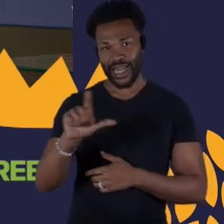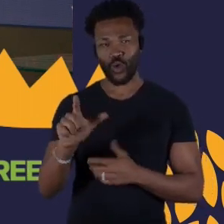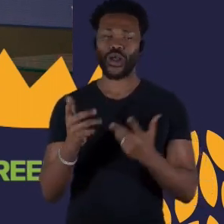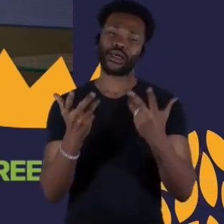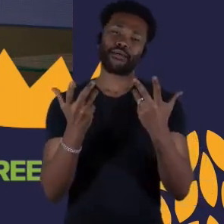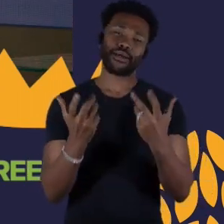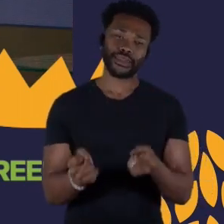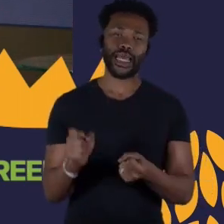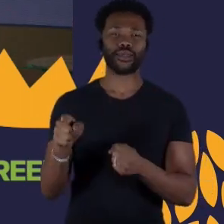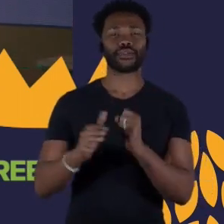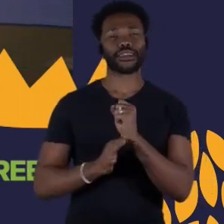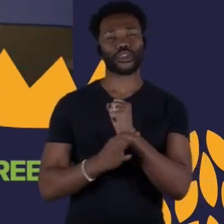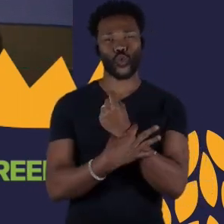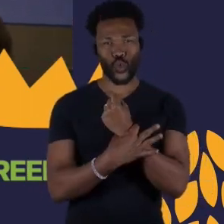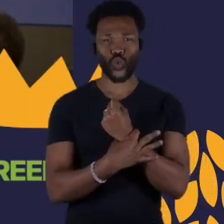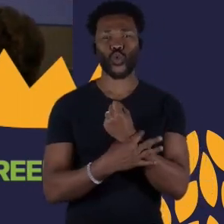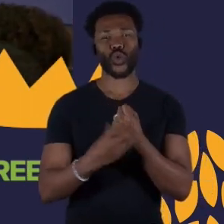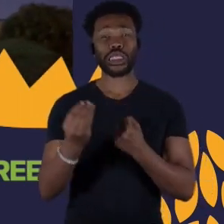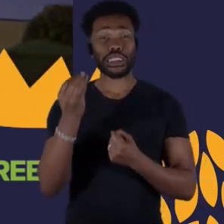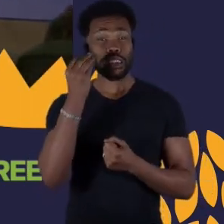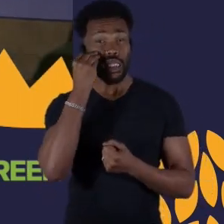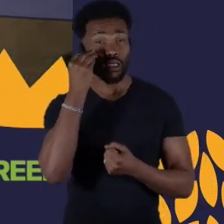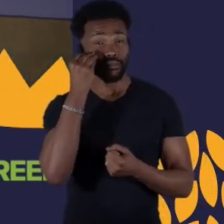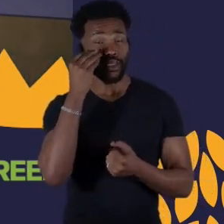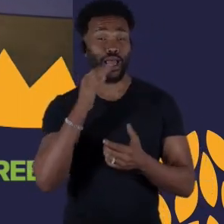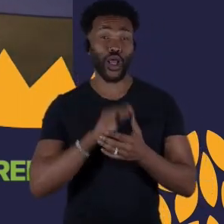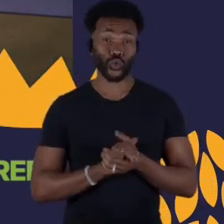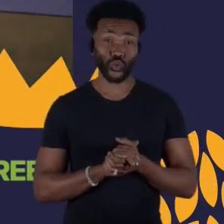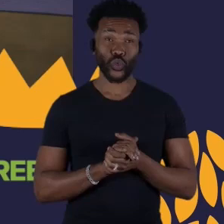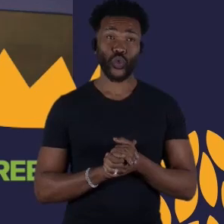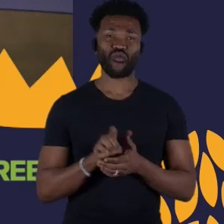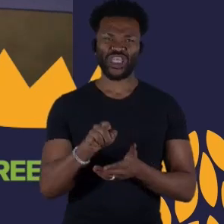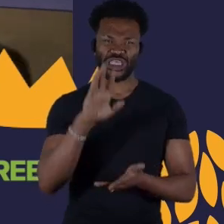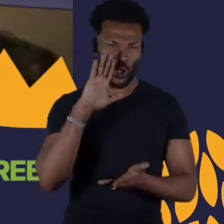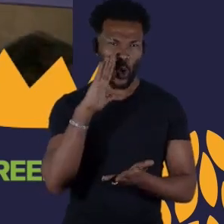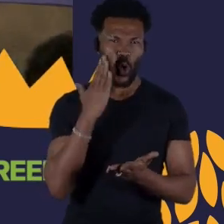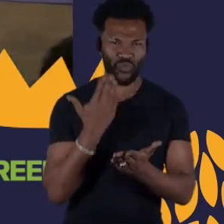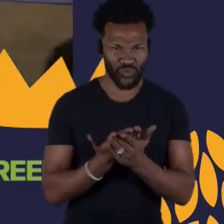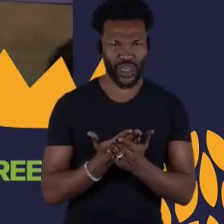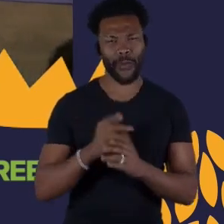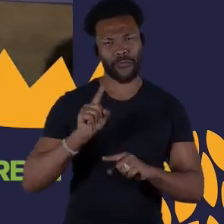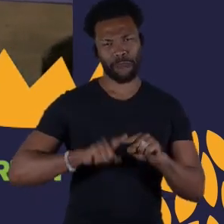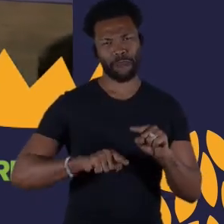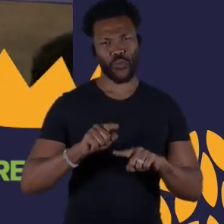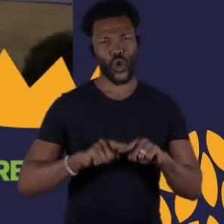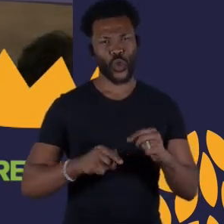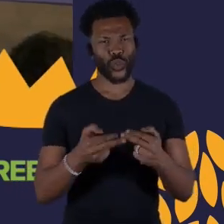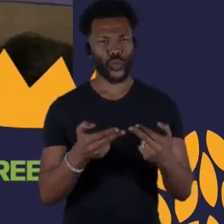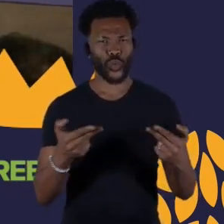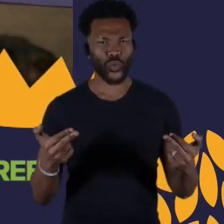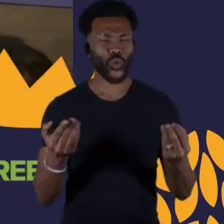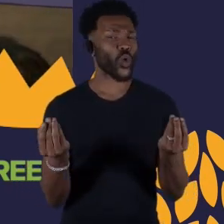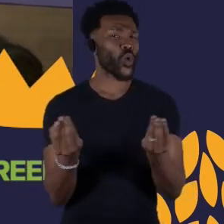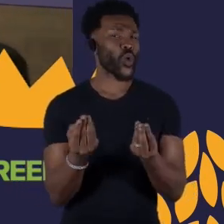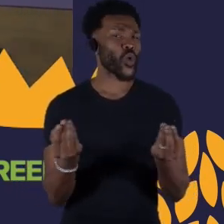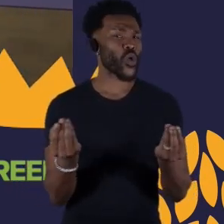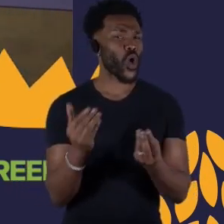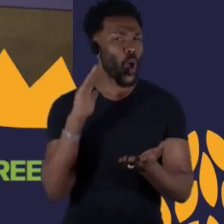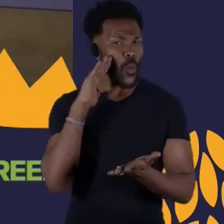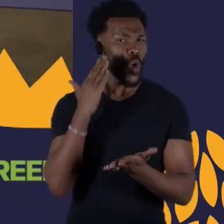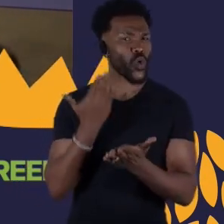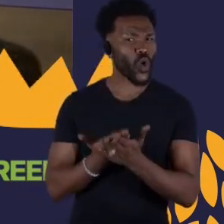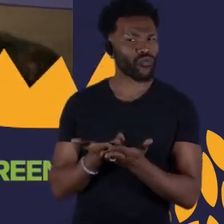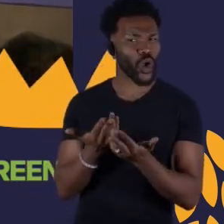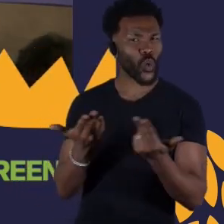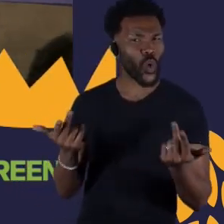aceitamos que é seguro, que foi testado. Você confia nesse produto. Mas como é que você está confiando em